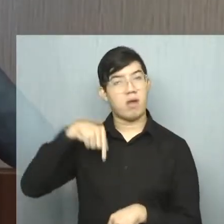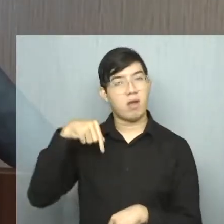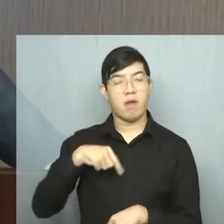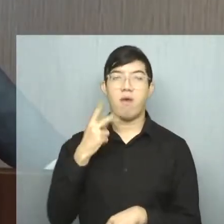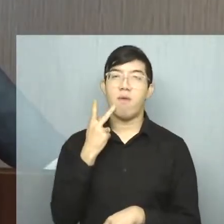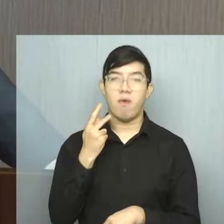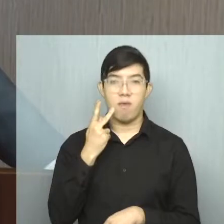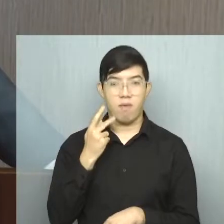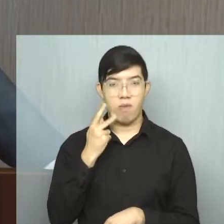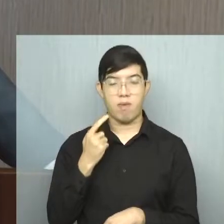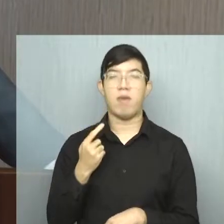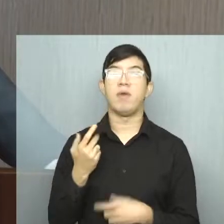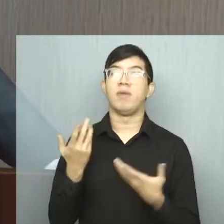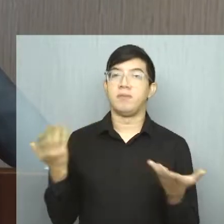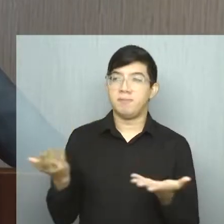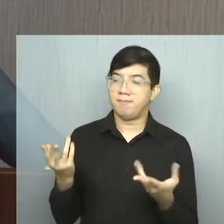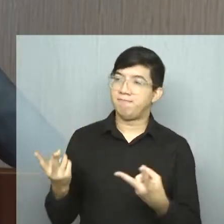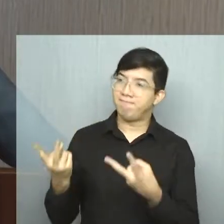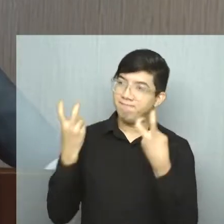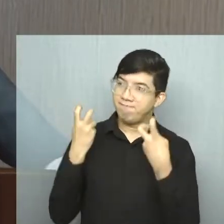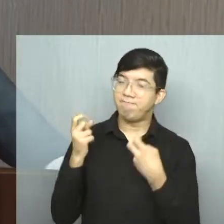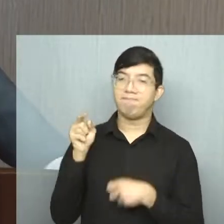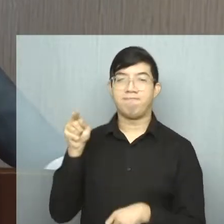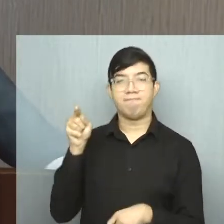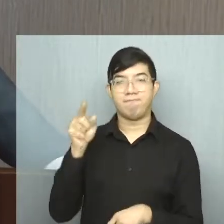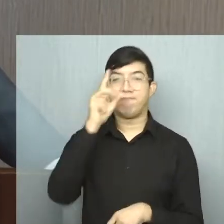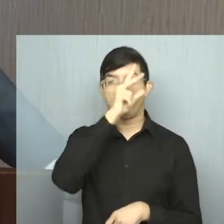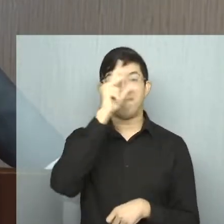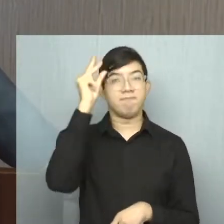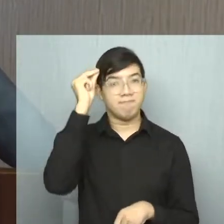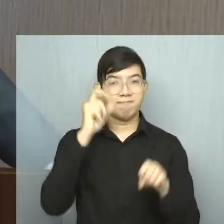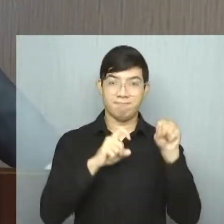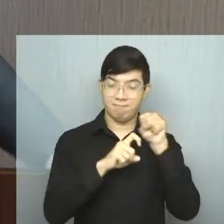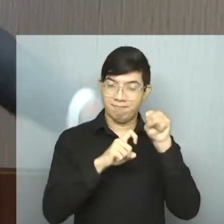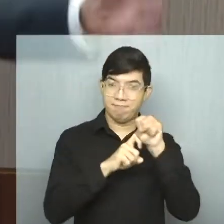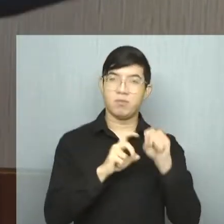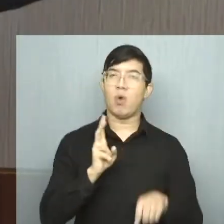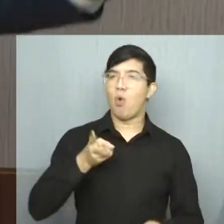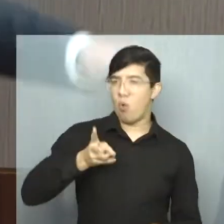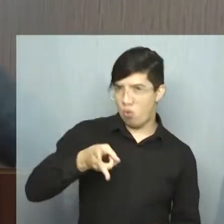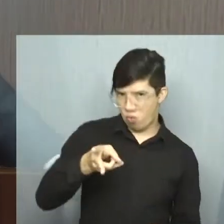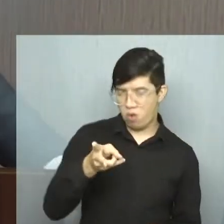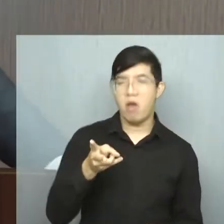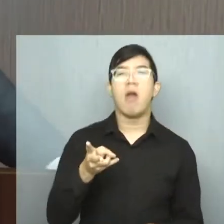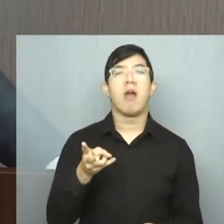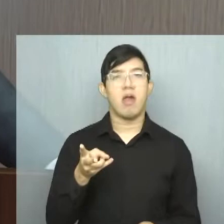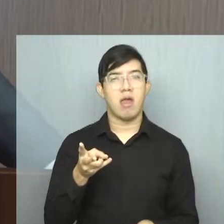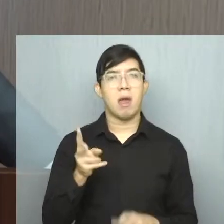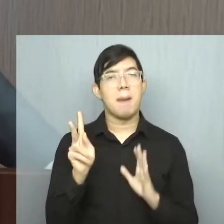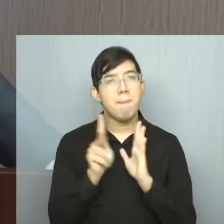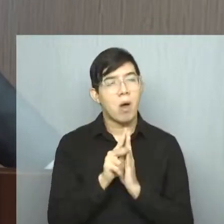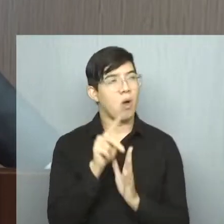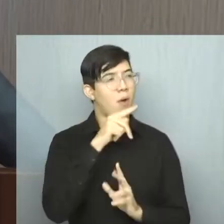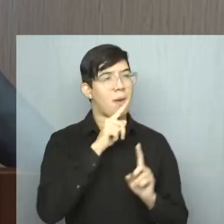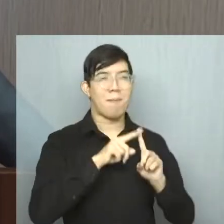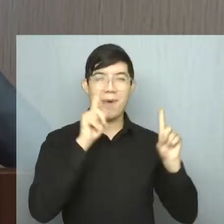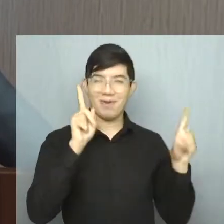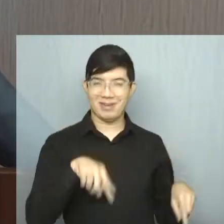vendo aí o nosso atual prefeito Sarto dando continuidade a tudo aquilo que o Roberto Cláudio